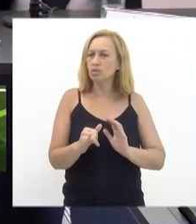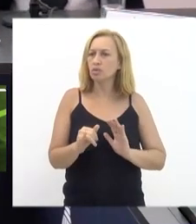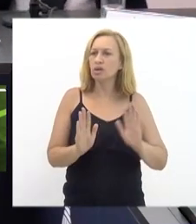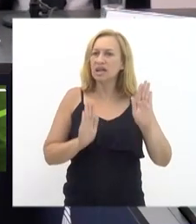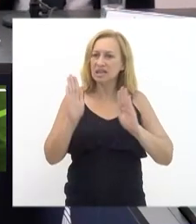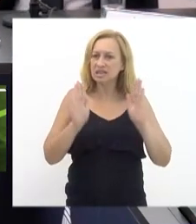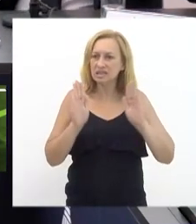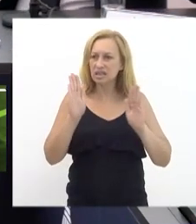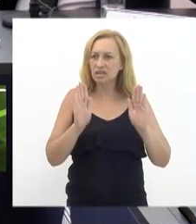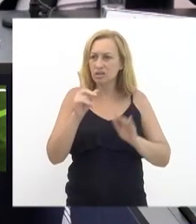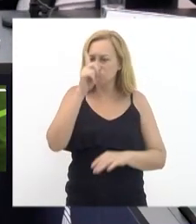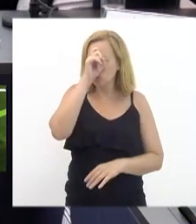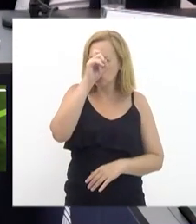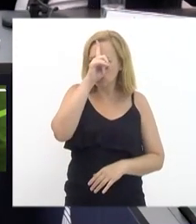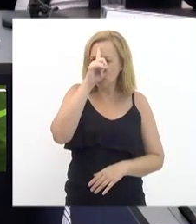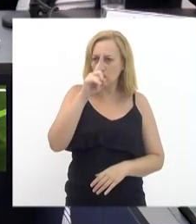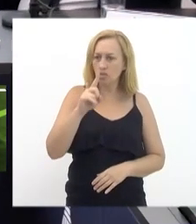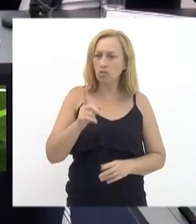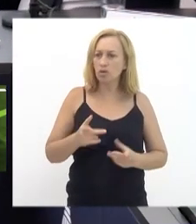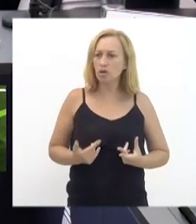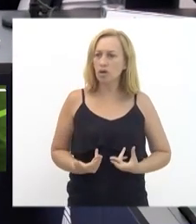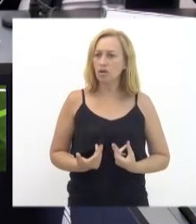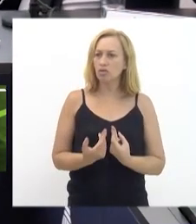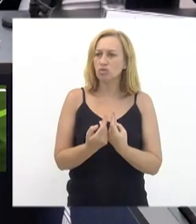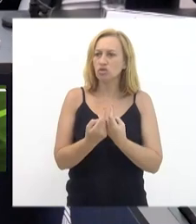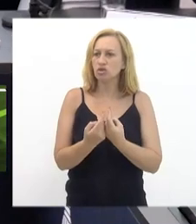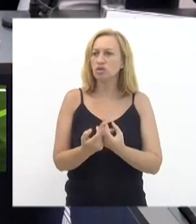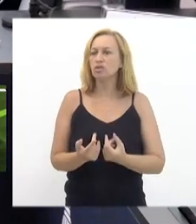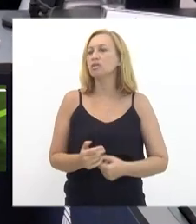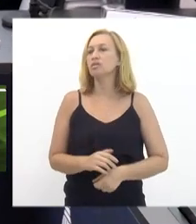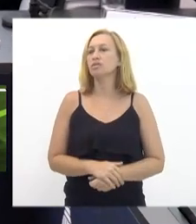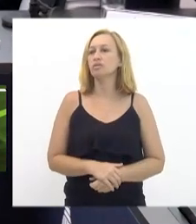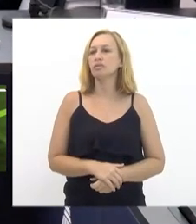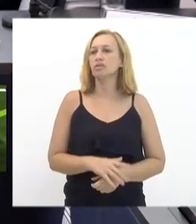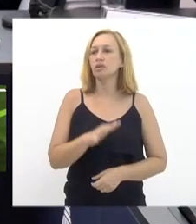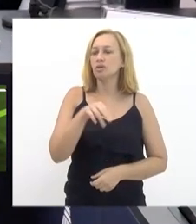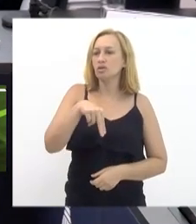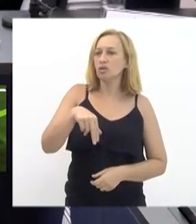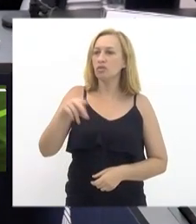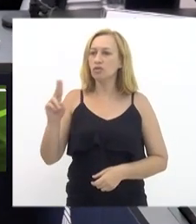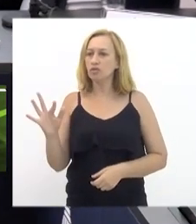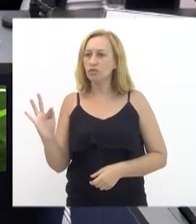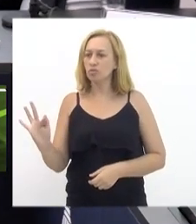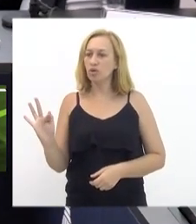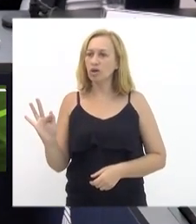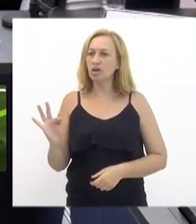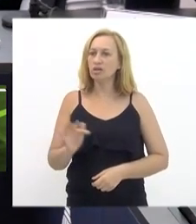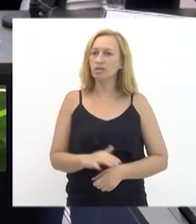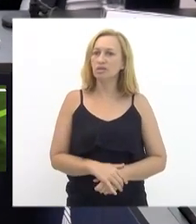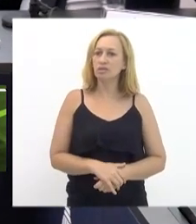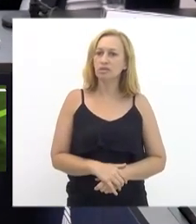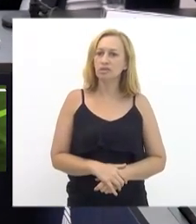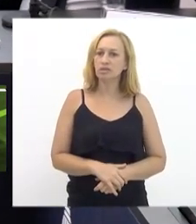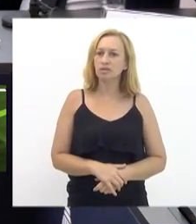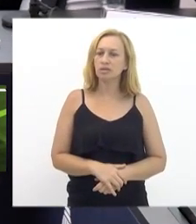a licitação do hospital de Oncologia de Friburgo 100% recurso do Estado